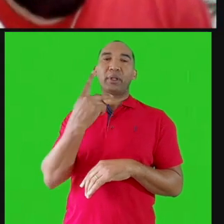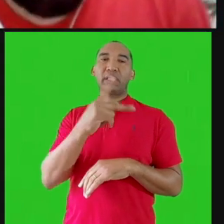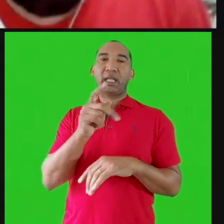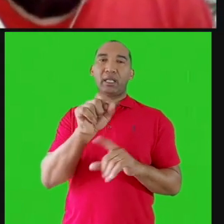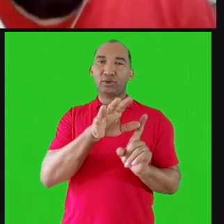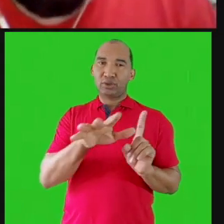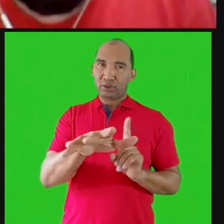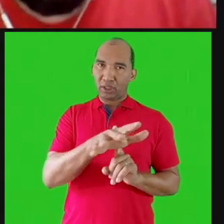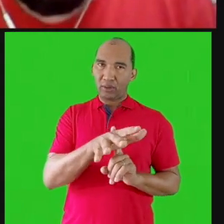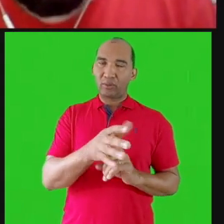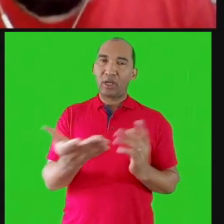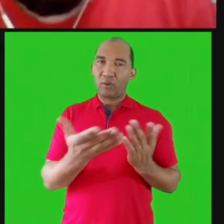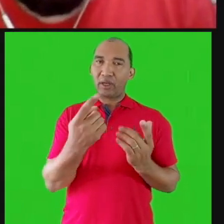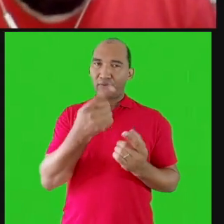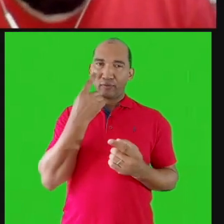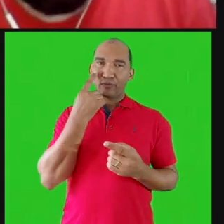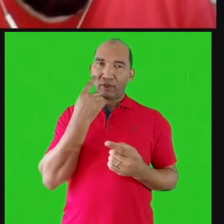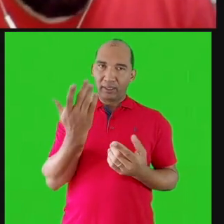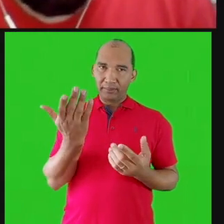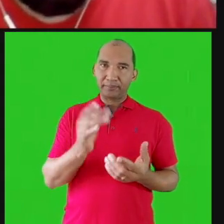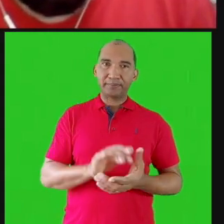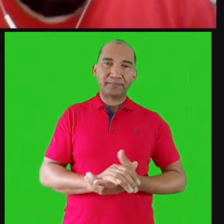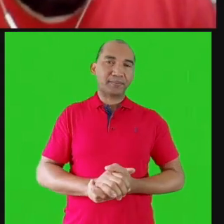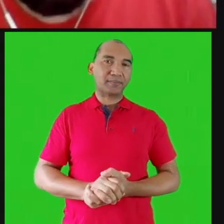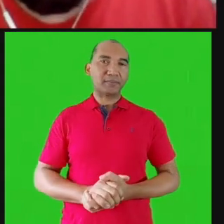de Cibele. Bora lá.